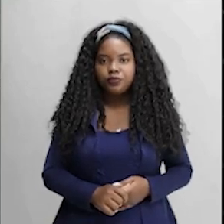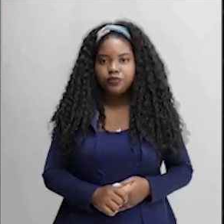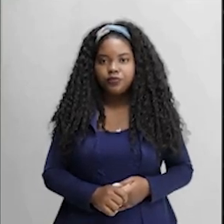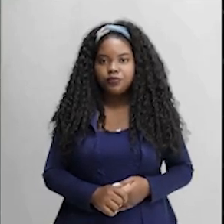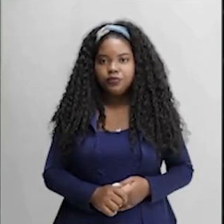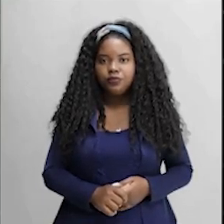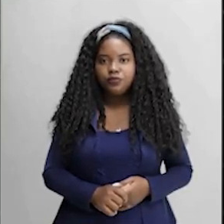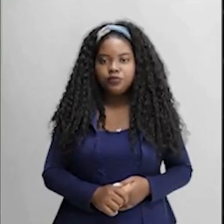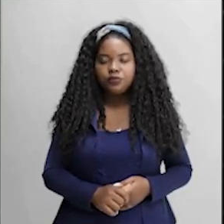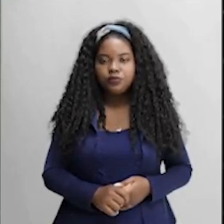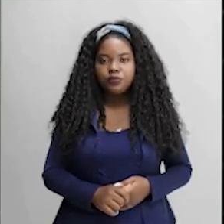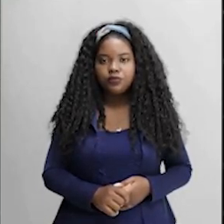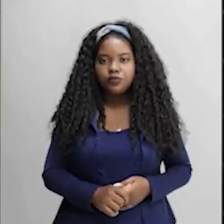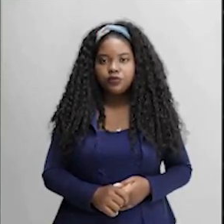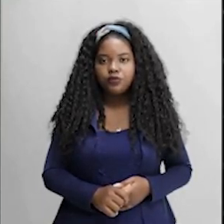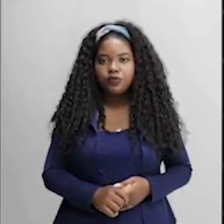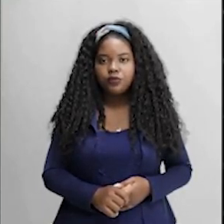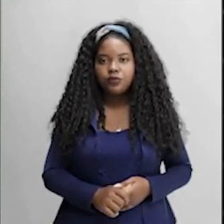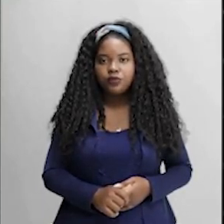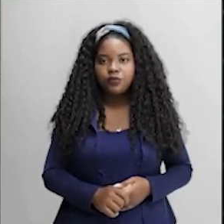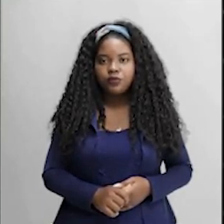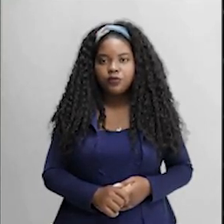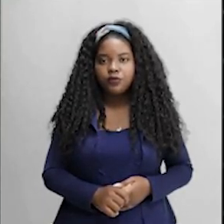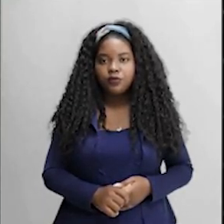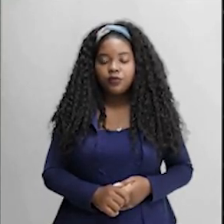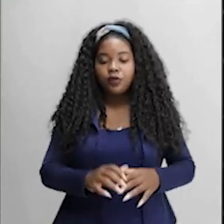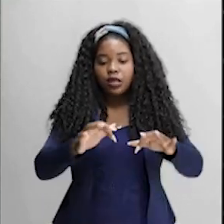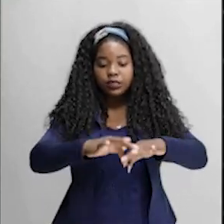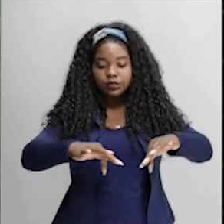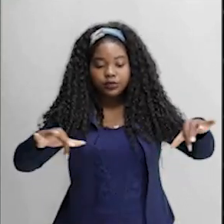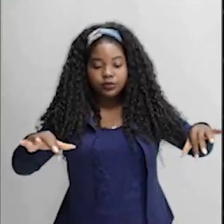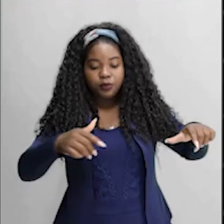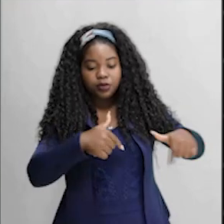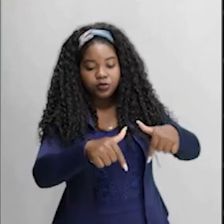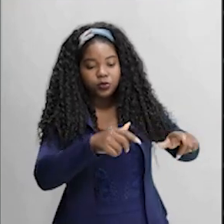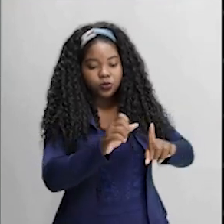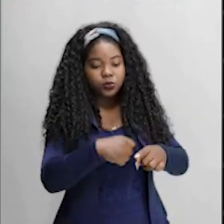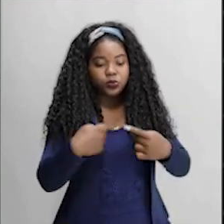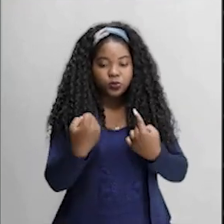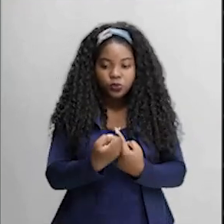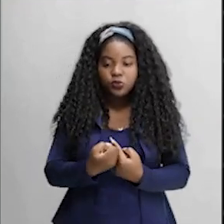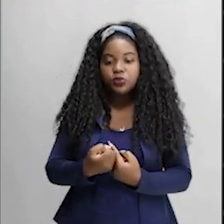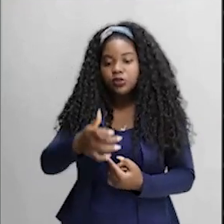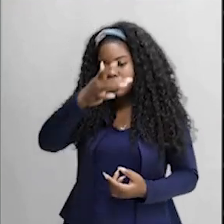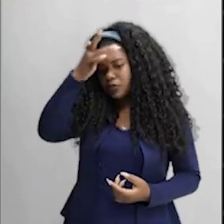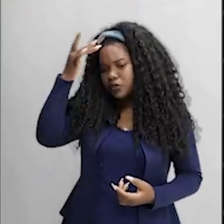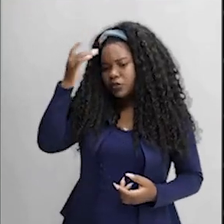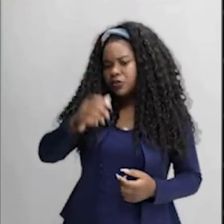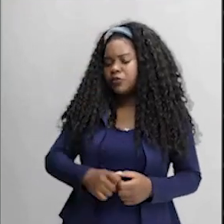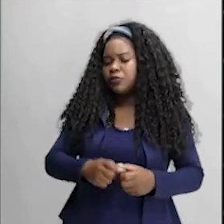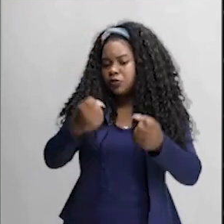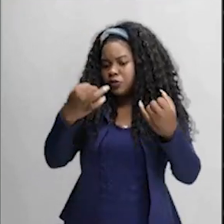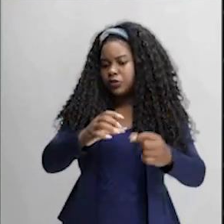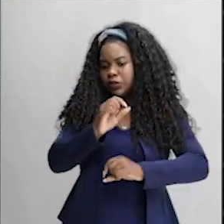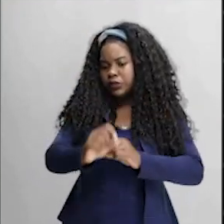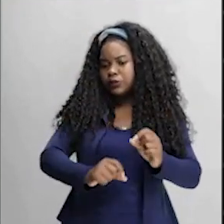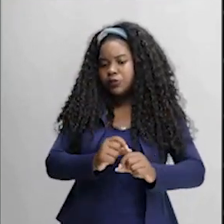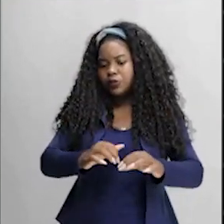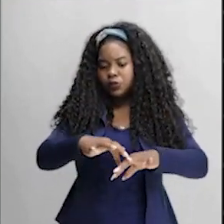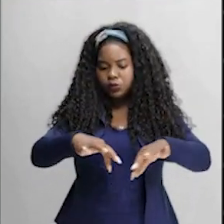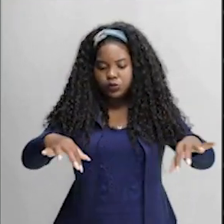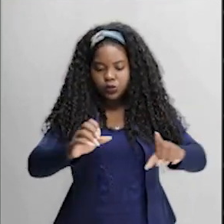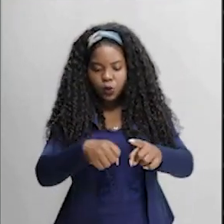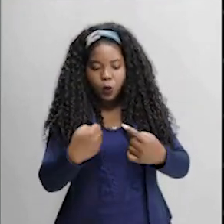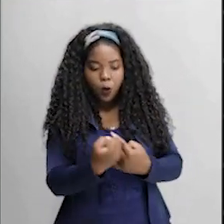desfazer isso aqui, às vezes, em muitos locais que eu dou aula. Essa divisão do trabalho na sociedade, que muita gente chama de divisão social do trabalho, o